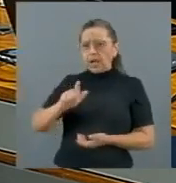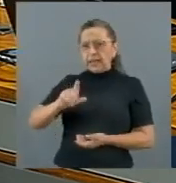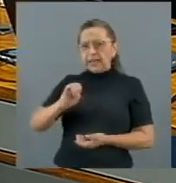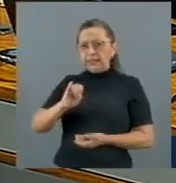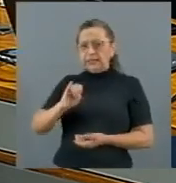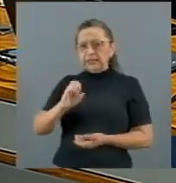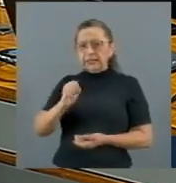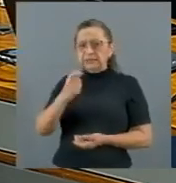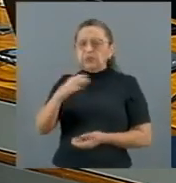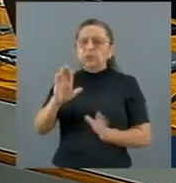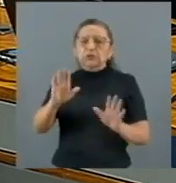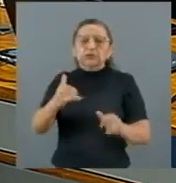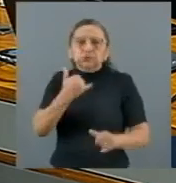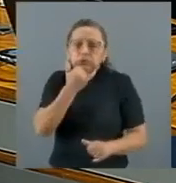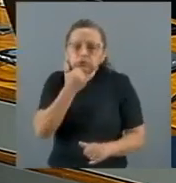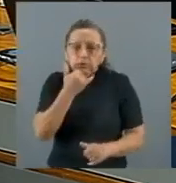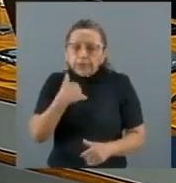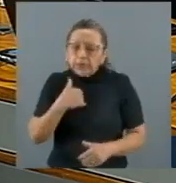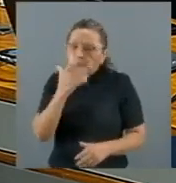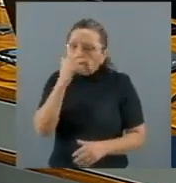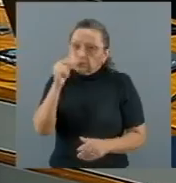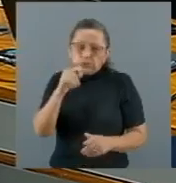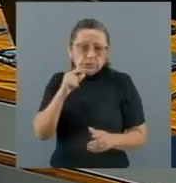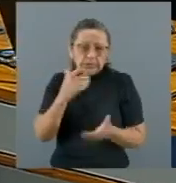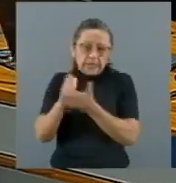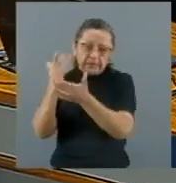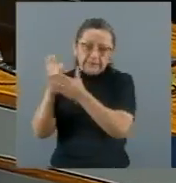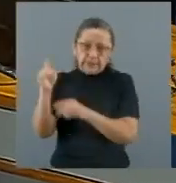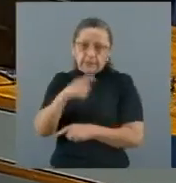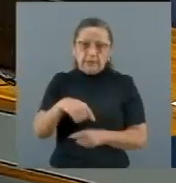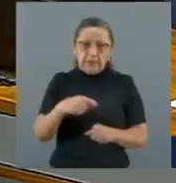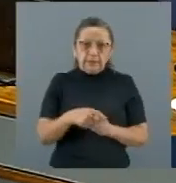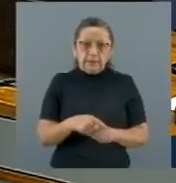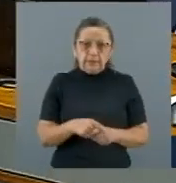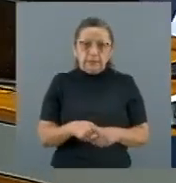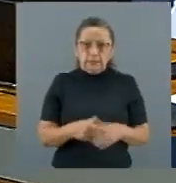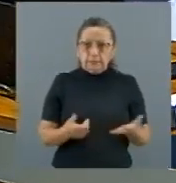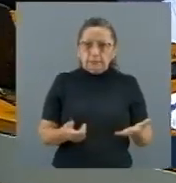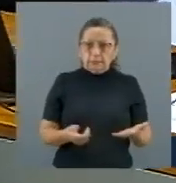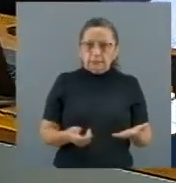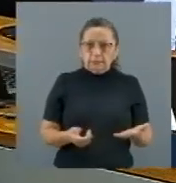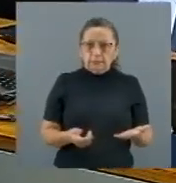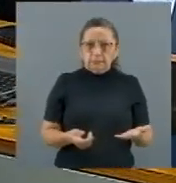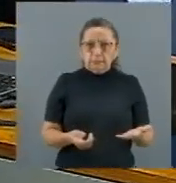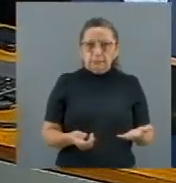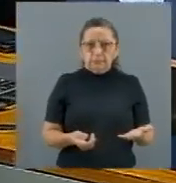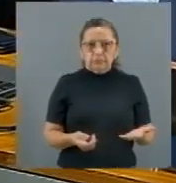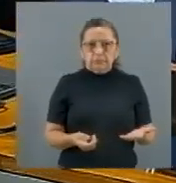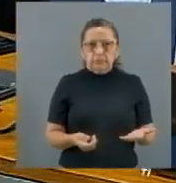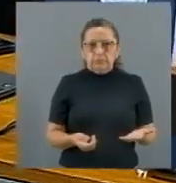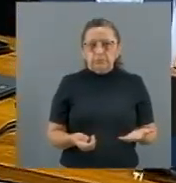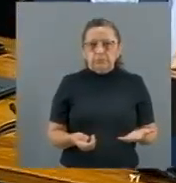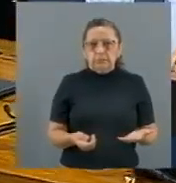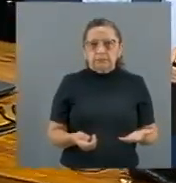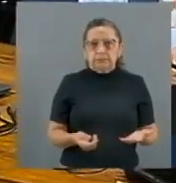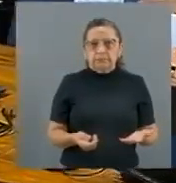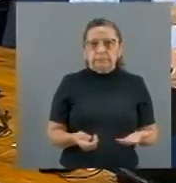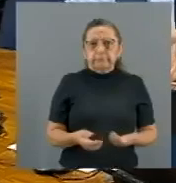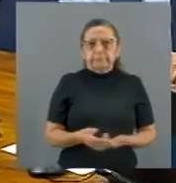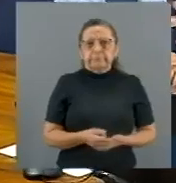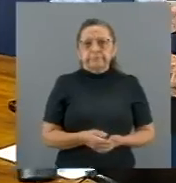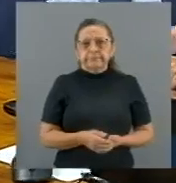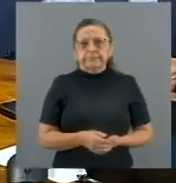fora do contexto. Ou você tem um presidencialismo, ou você tem um parlamentarismo, até uma monarquia. Isso é em jabuticaba brasileira, fruto